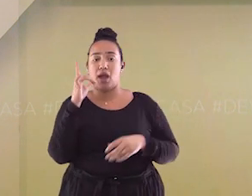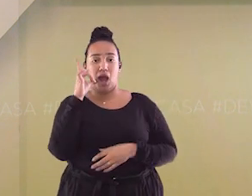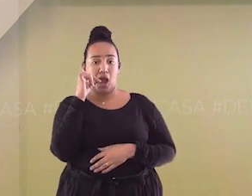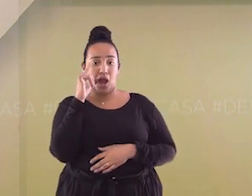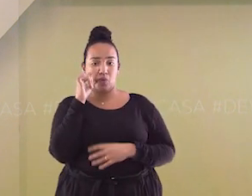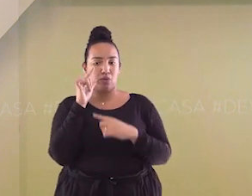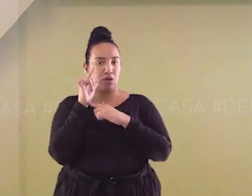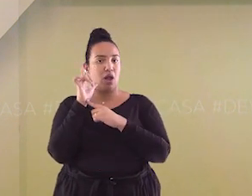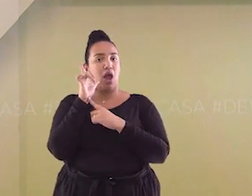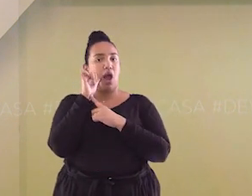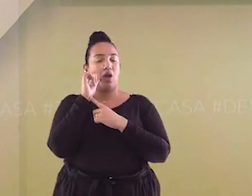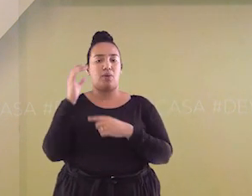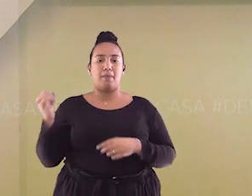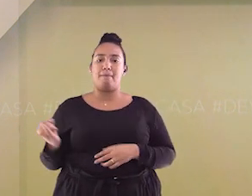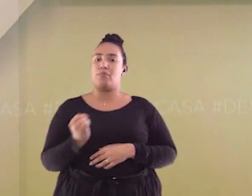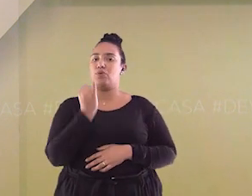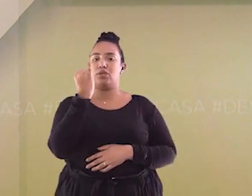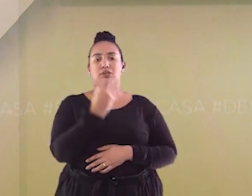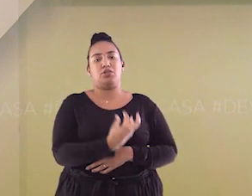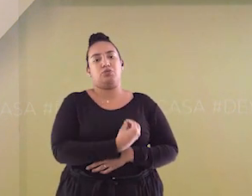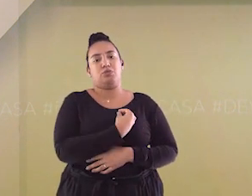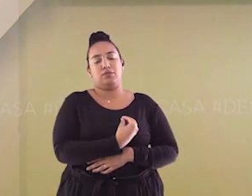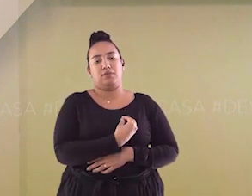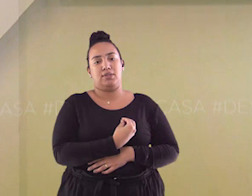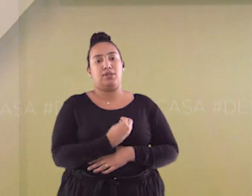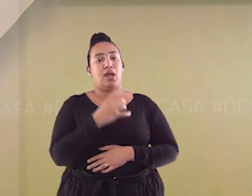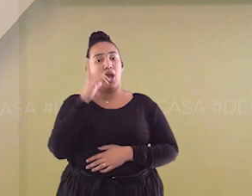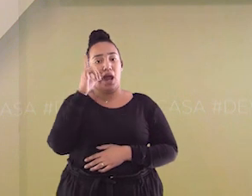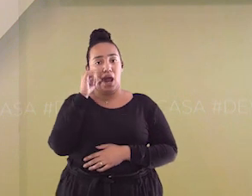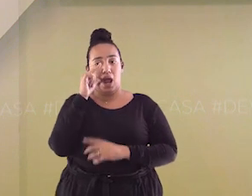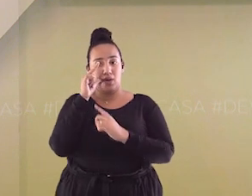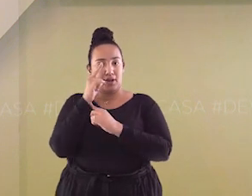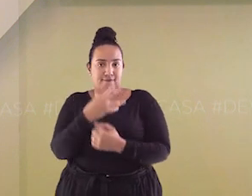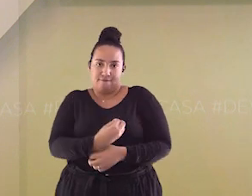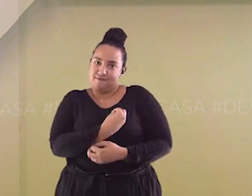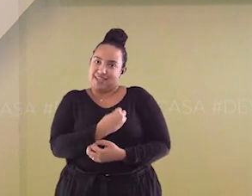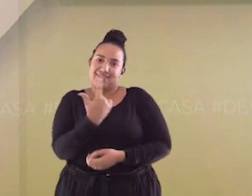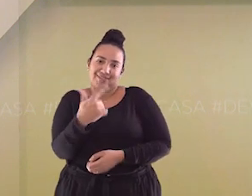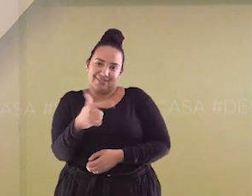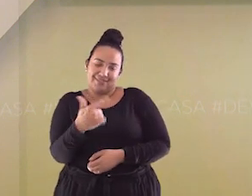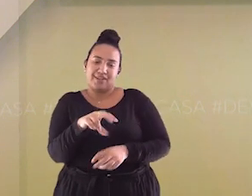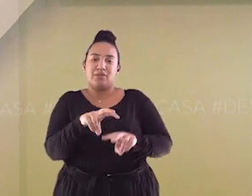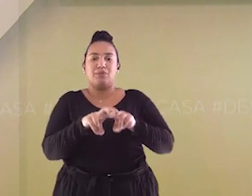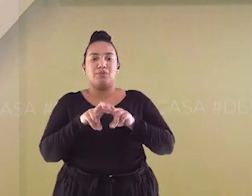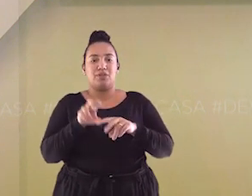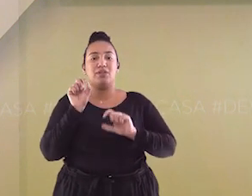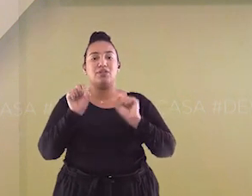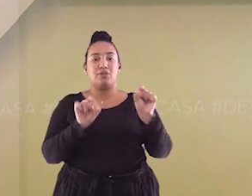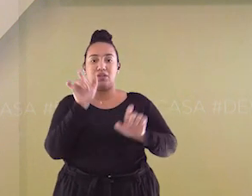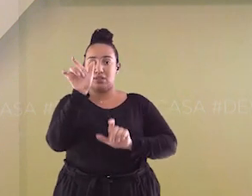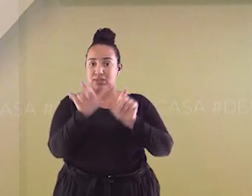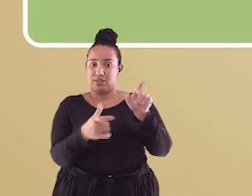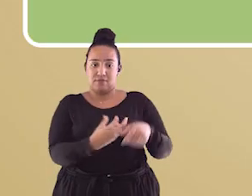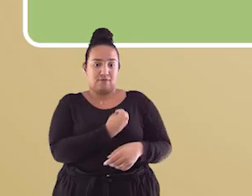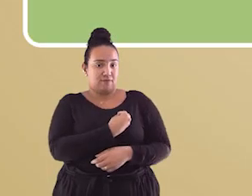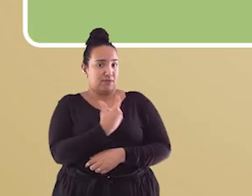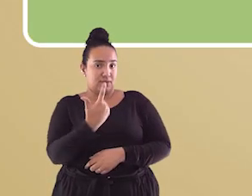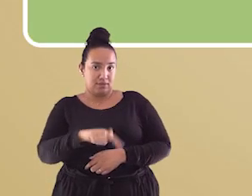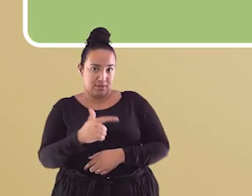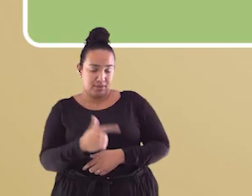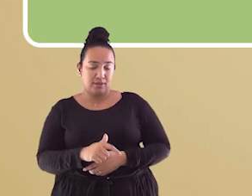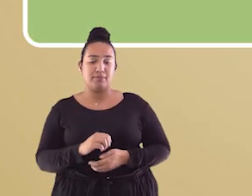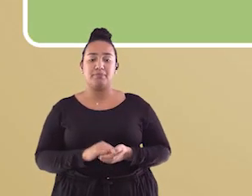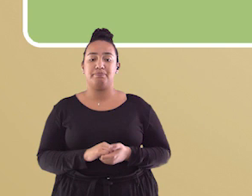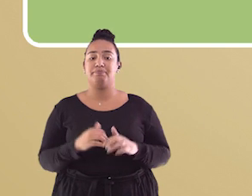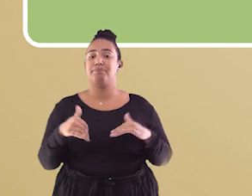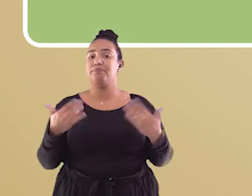seja fundamental para a vida, a água mesmo não é viva, Por isso, ela é um ser não vivo. Vamos